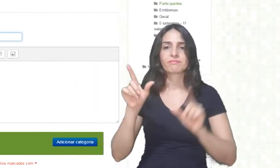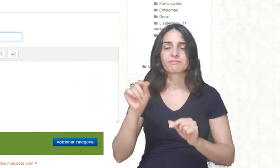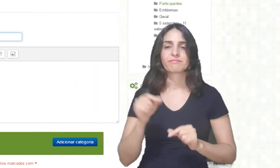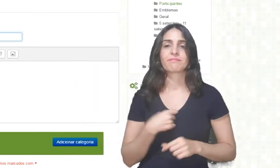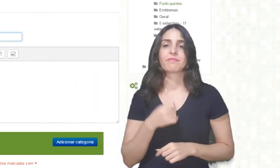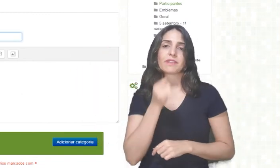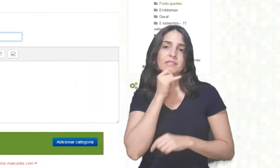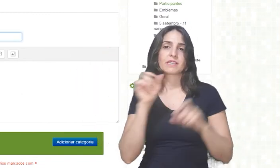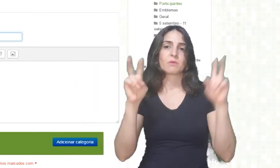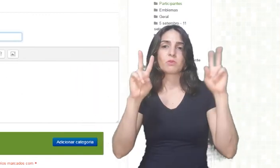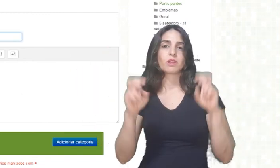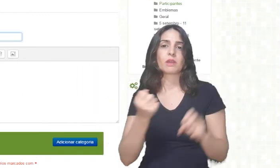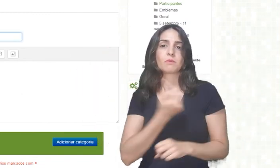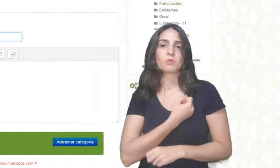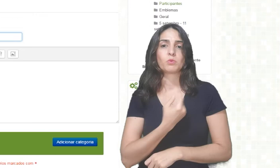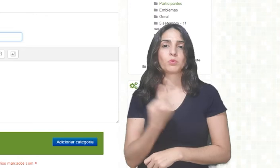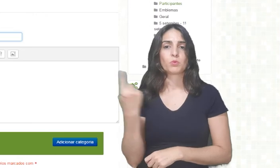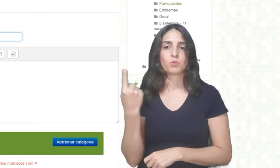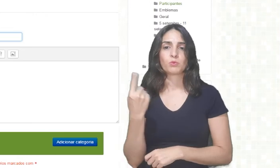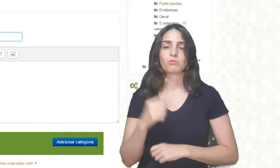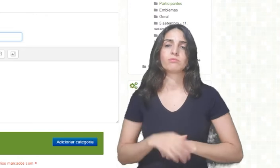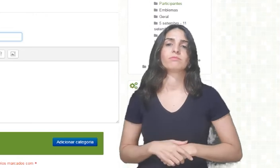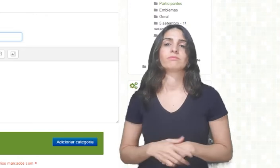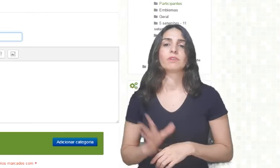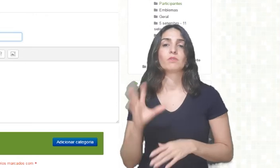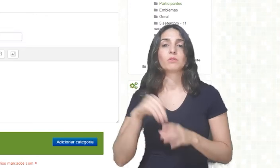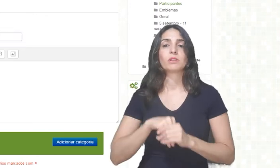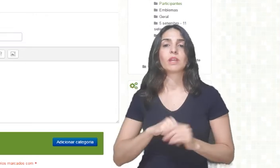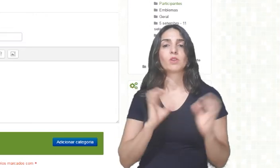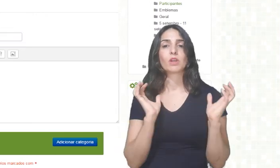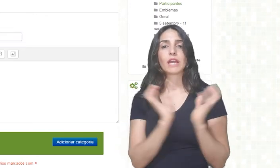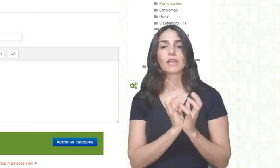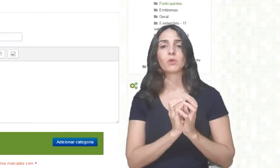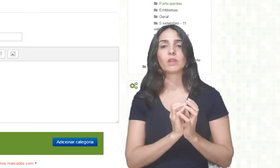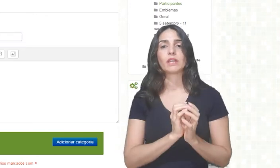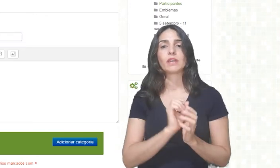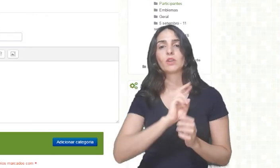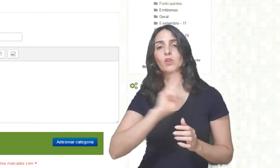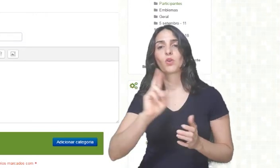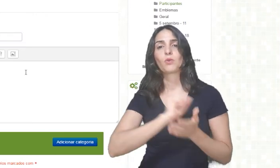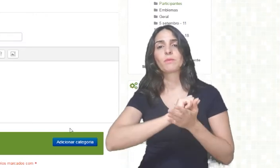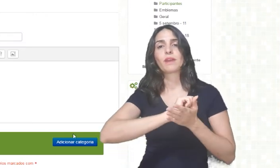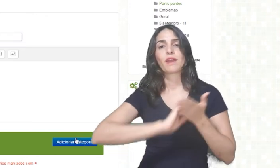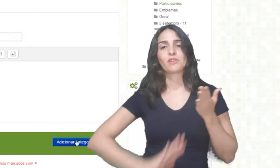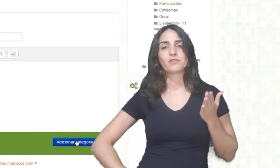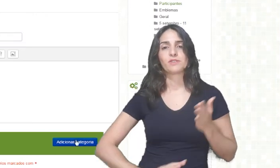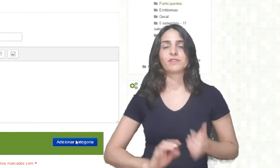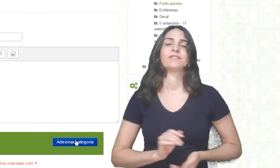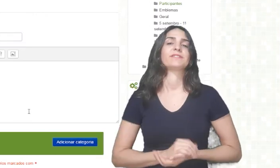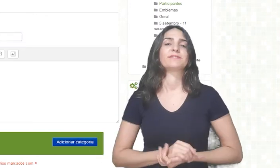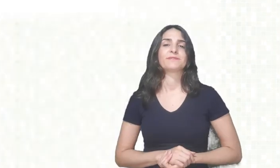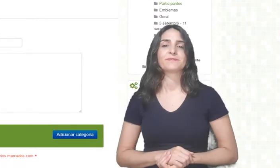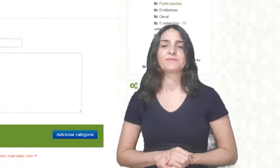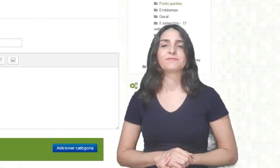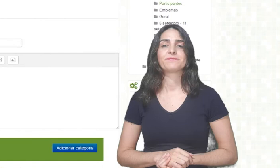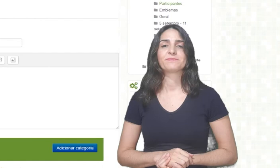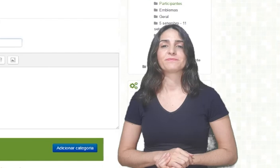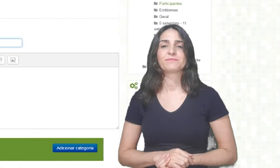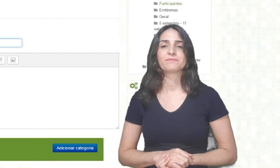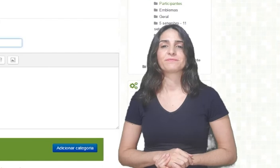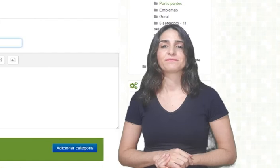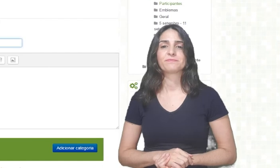fazer o quê tema um dentro de atividade 1